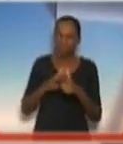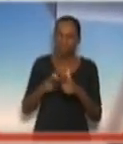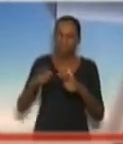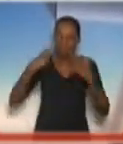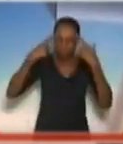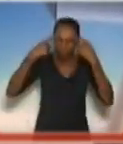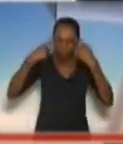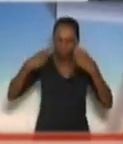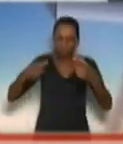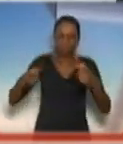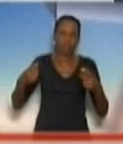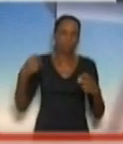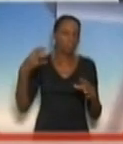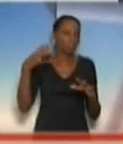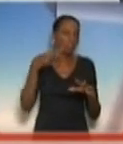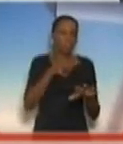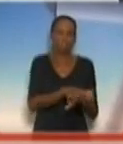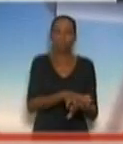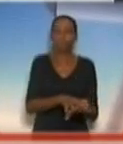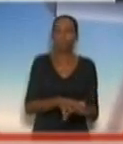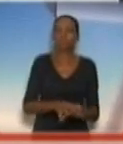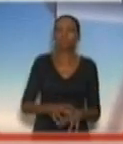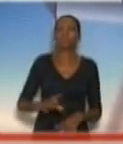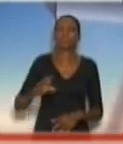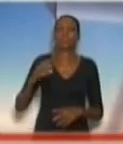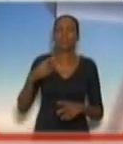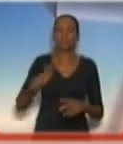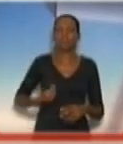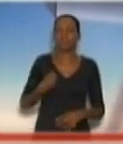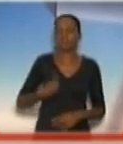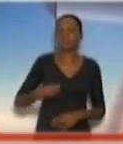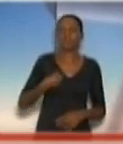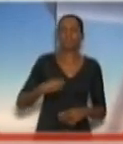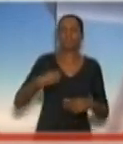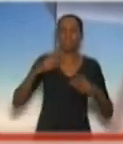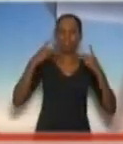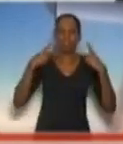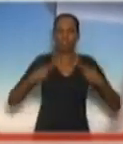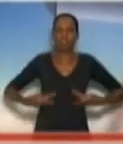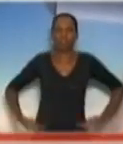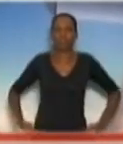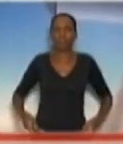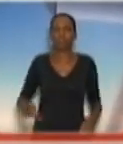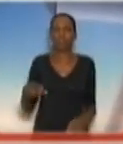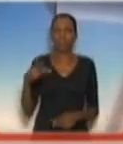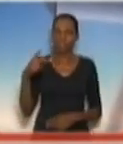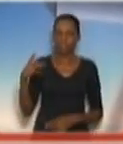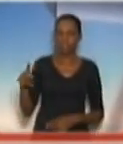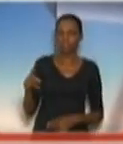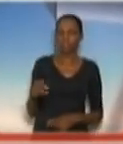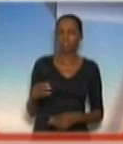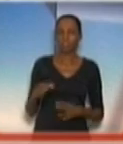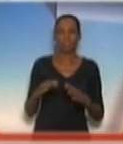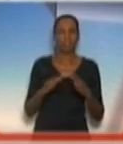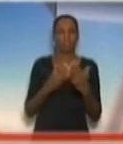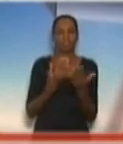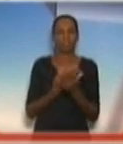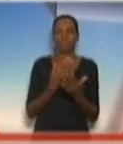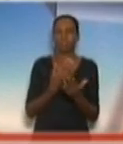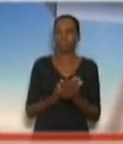à dignidade humana desses trabalhadores. Não sei como que as escolas continuam funcionando